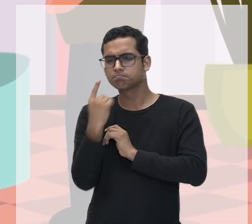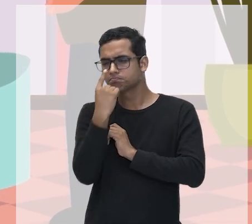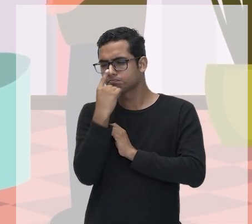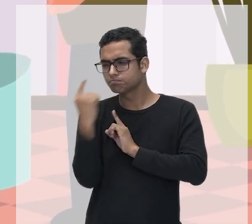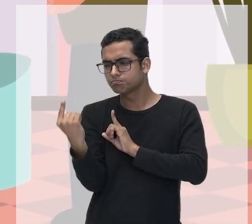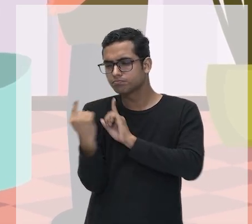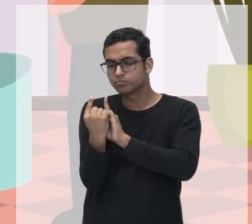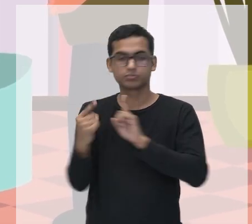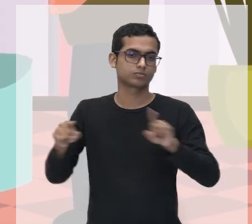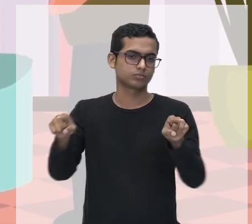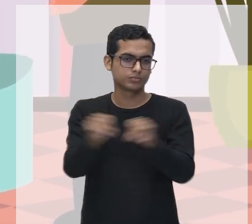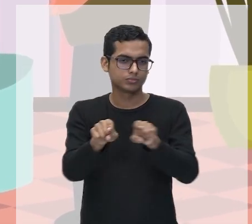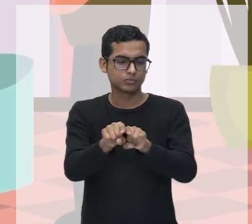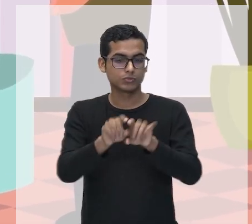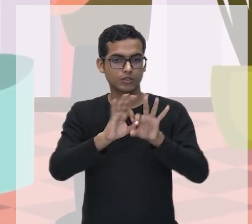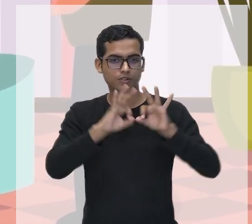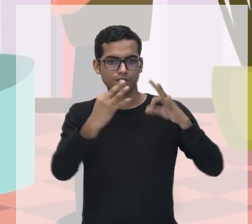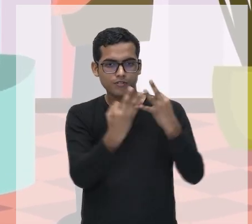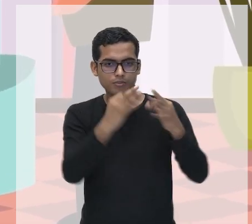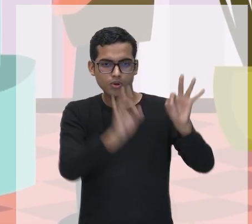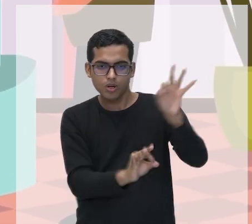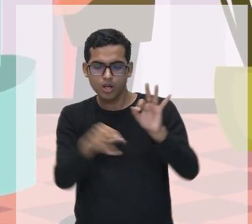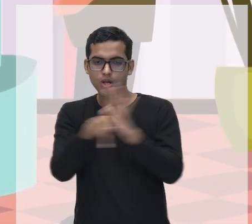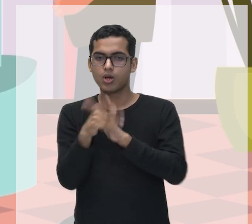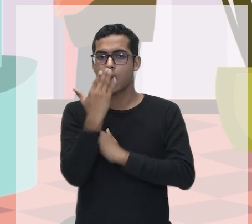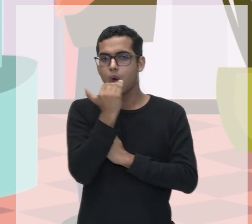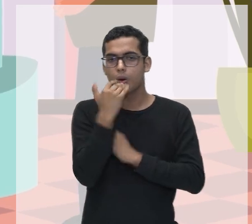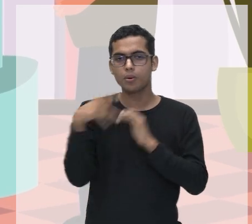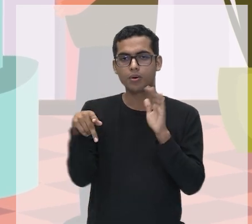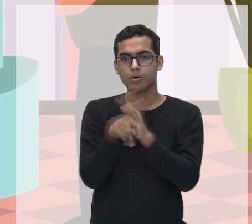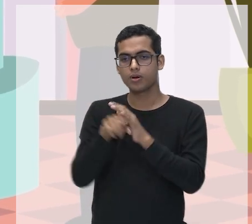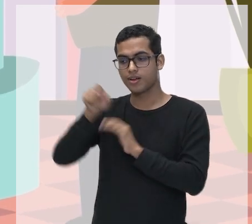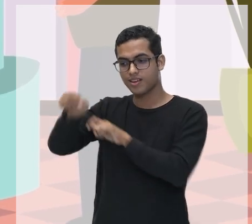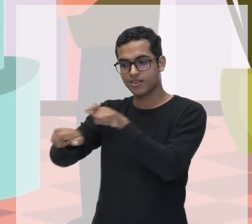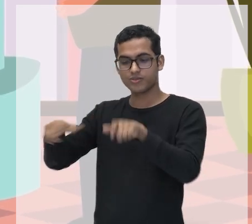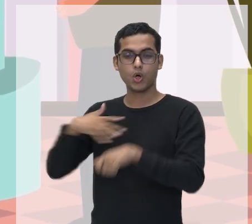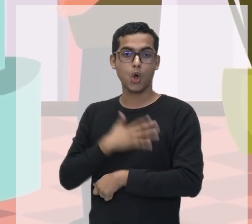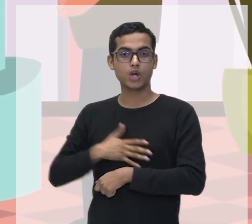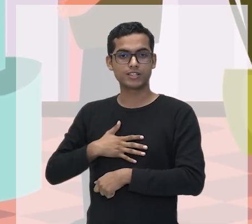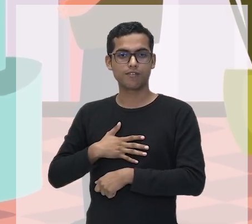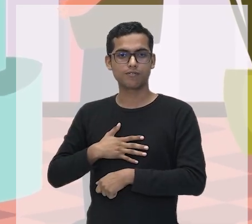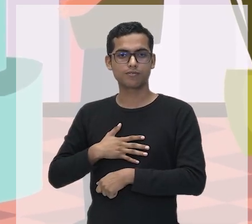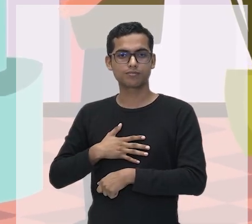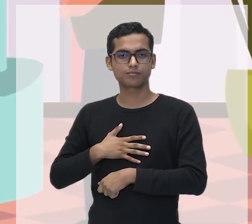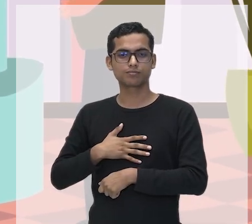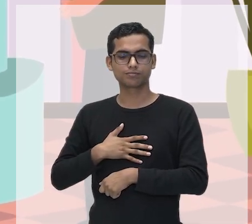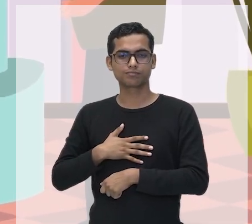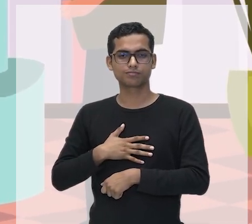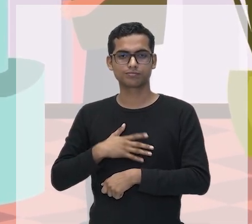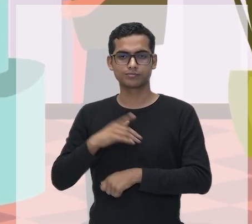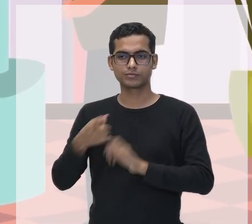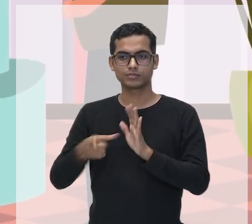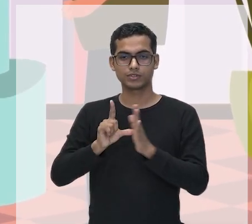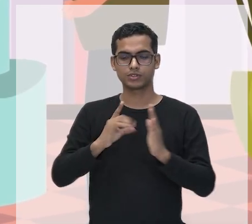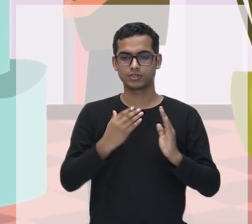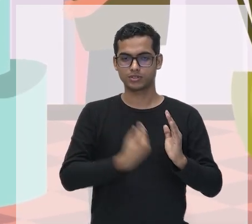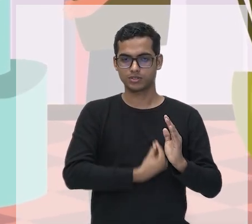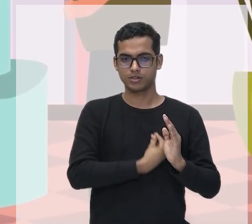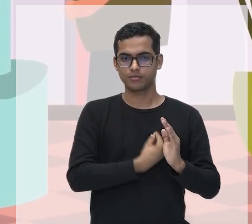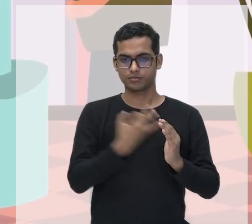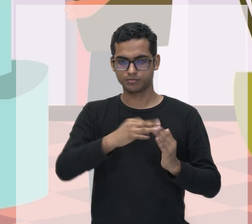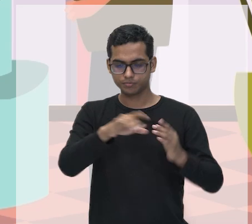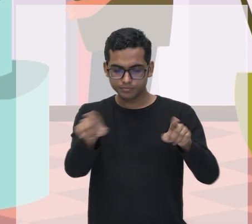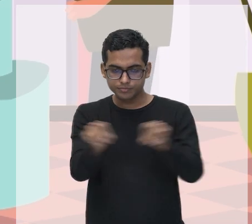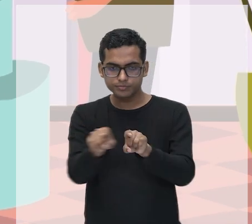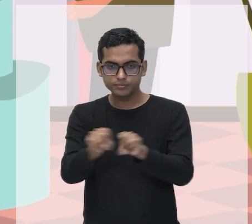as famílias preparam comidas típicas e comidas que seus entes queridos gostavam de comer. Compram